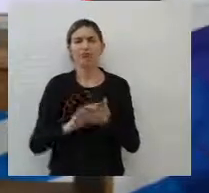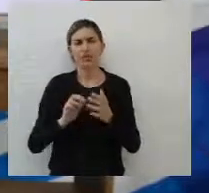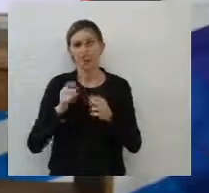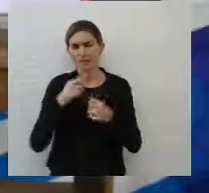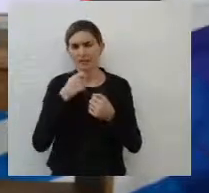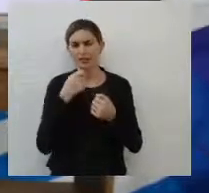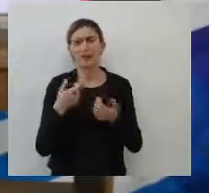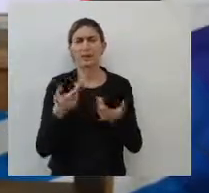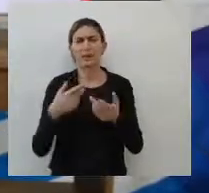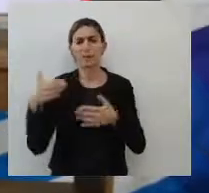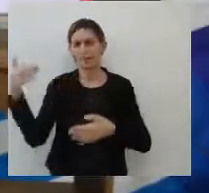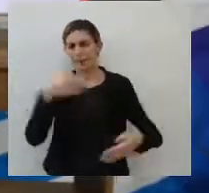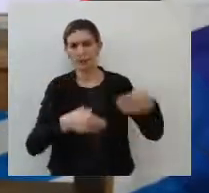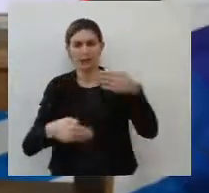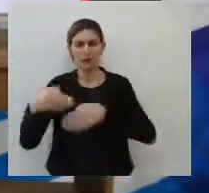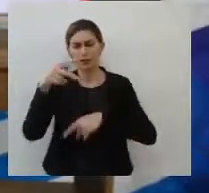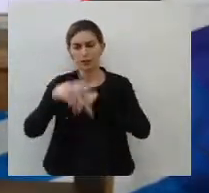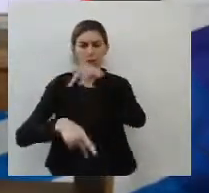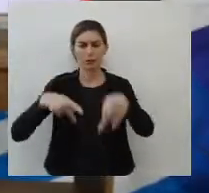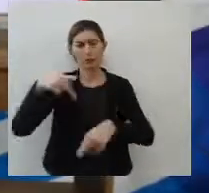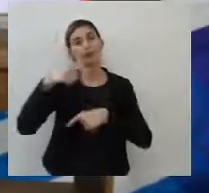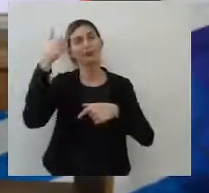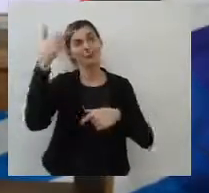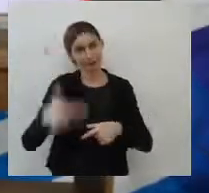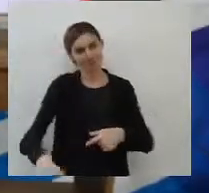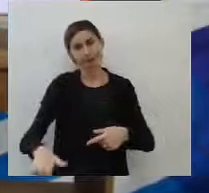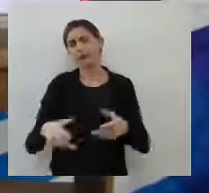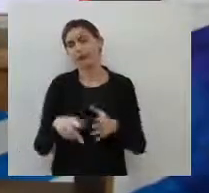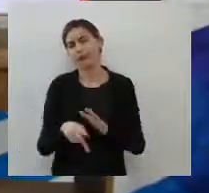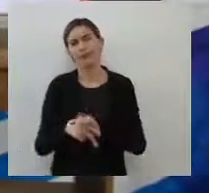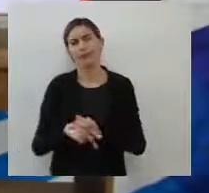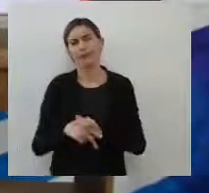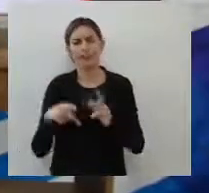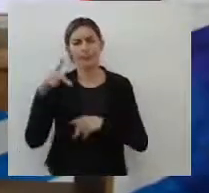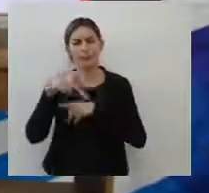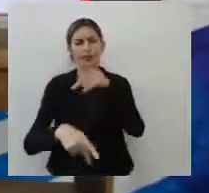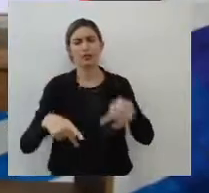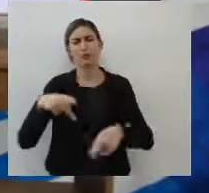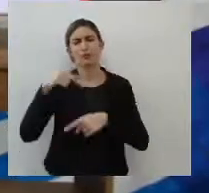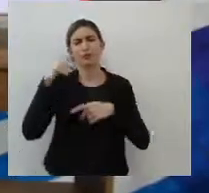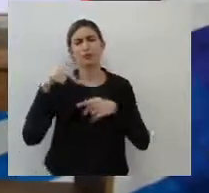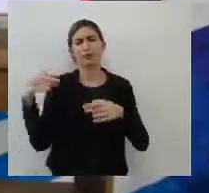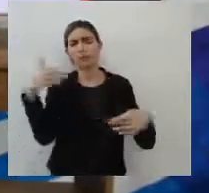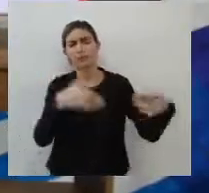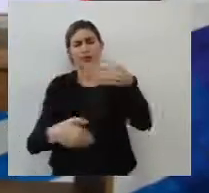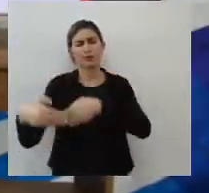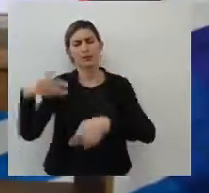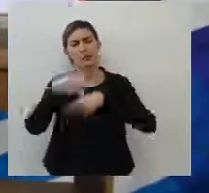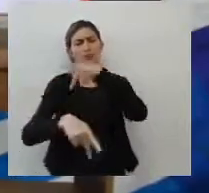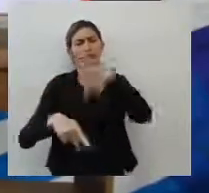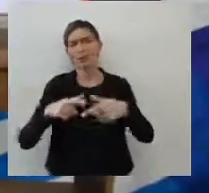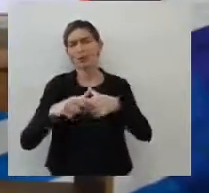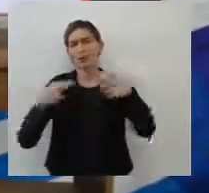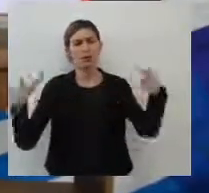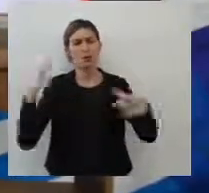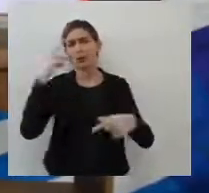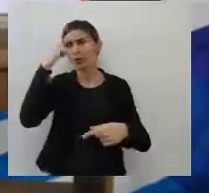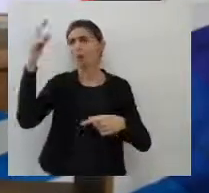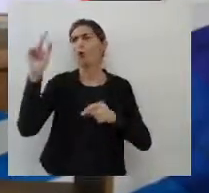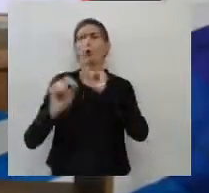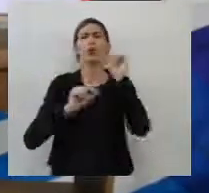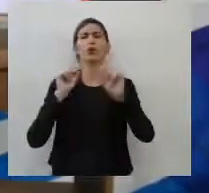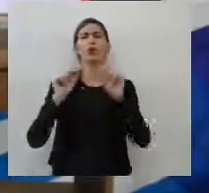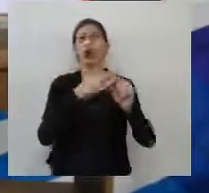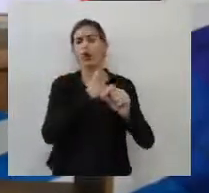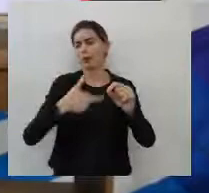sem contar com a participação do povo mais uma vez. Sobre a participação popular, muita gente não teve ideia do que era uma